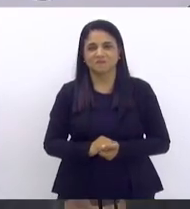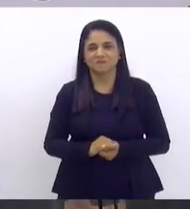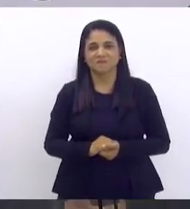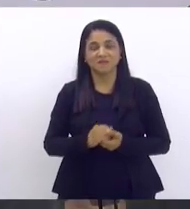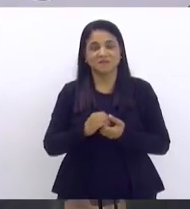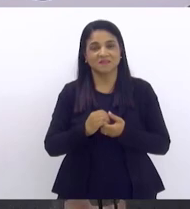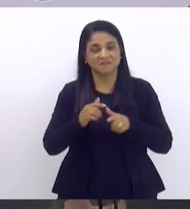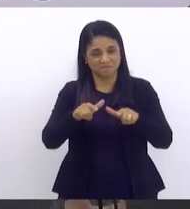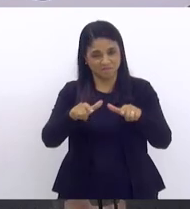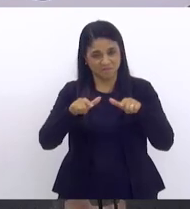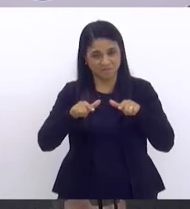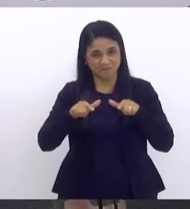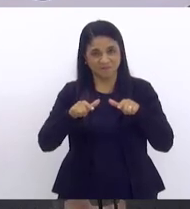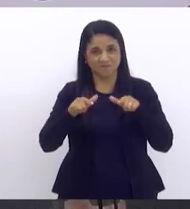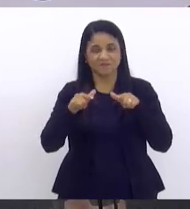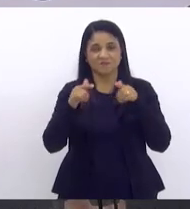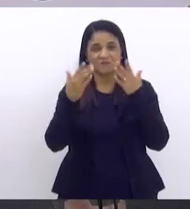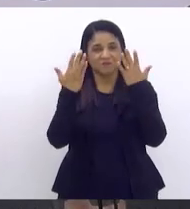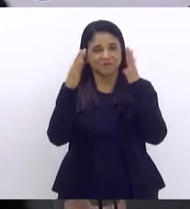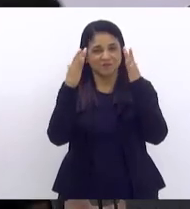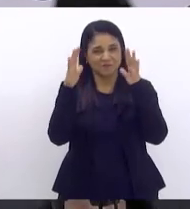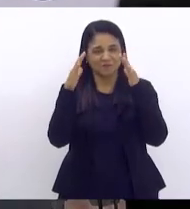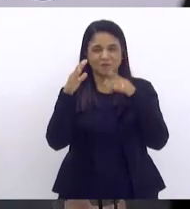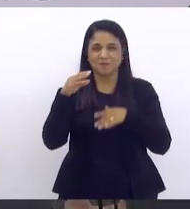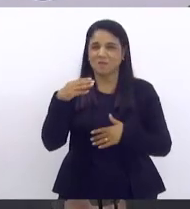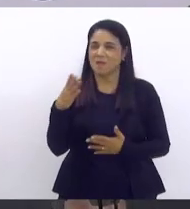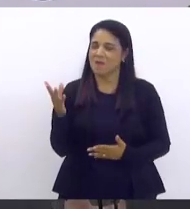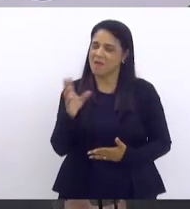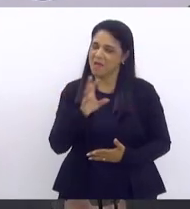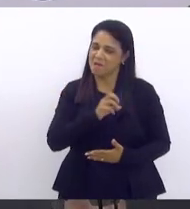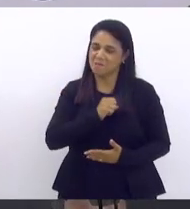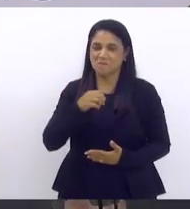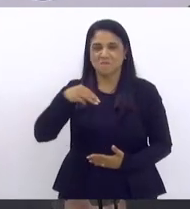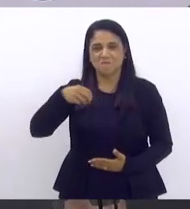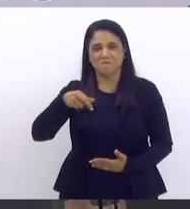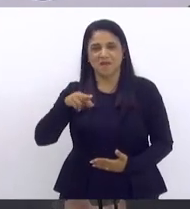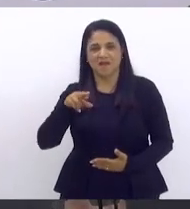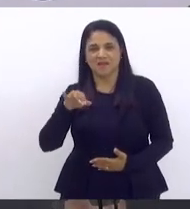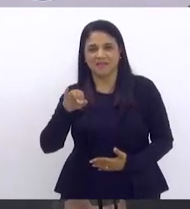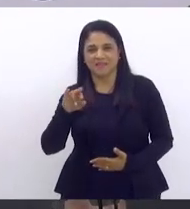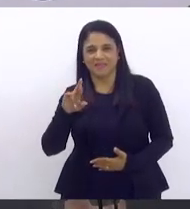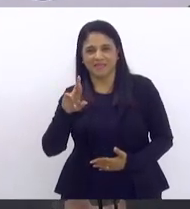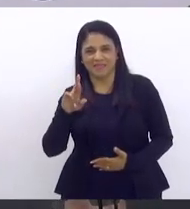Queria entregar uma moção de aplauso para a nossa querida Marília Lima, por favor.